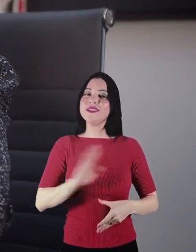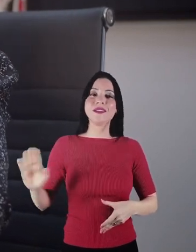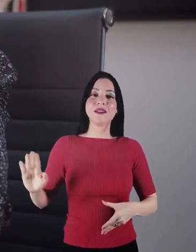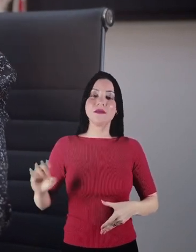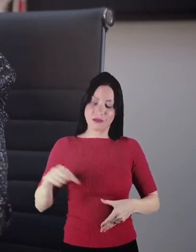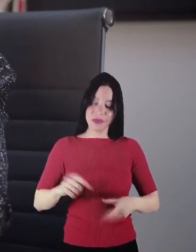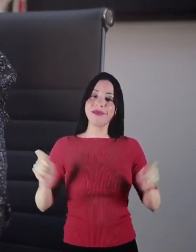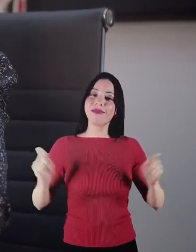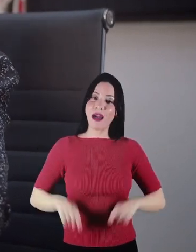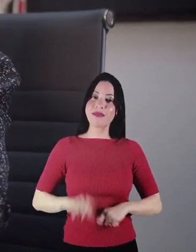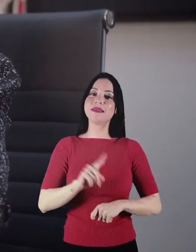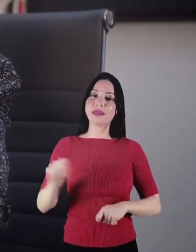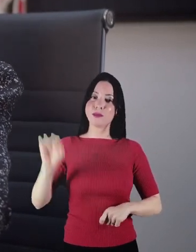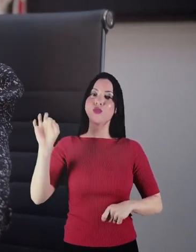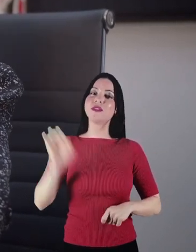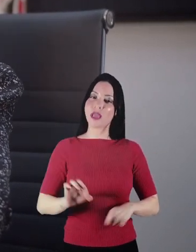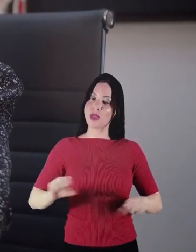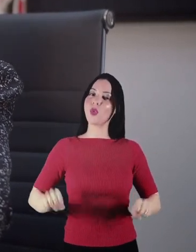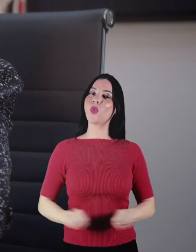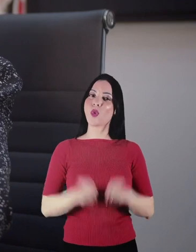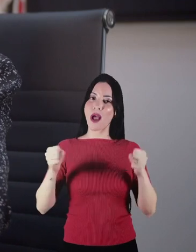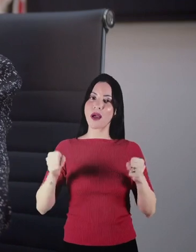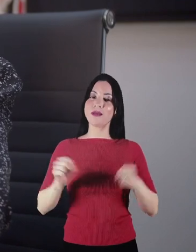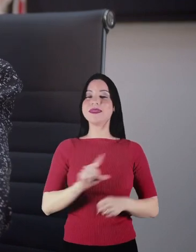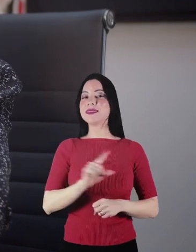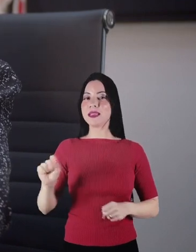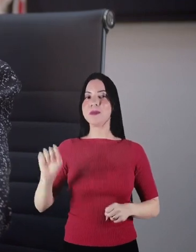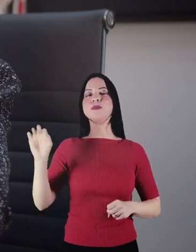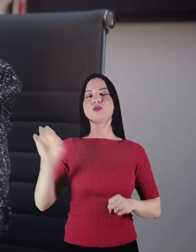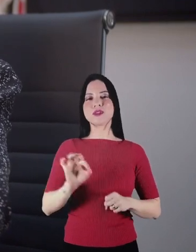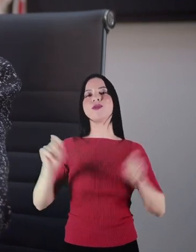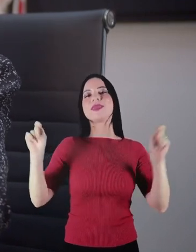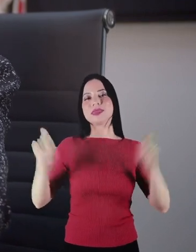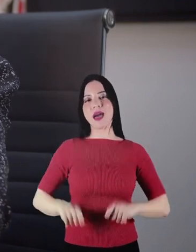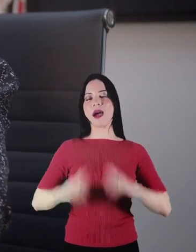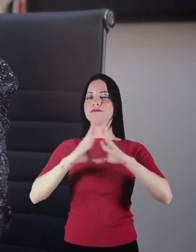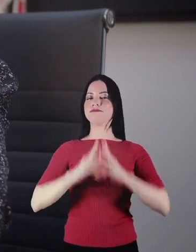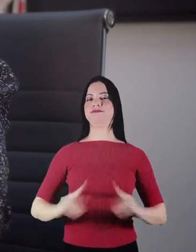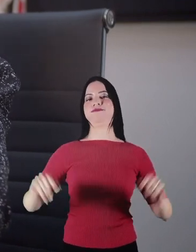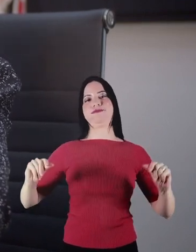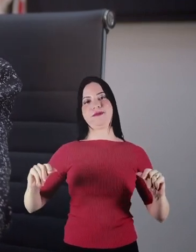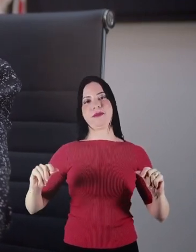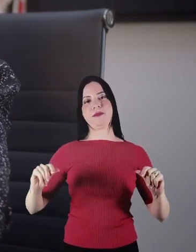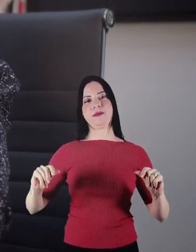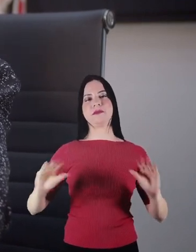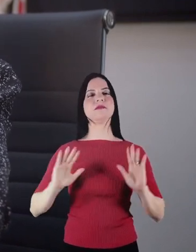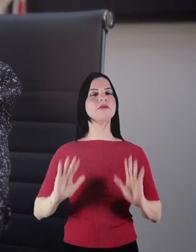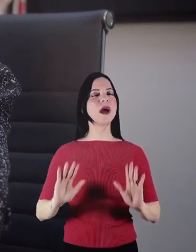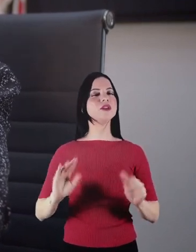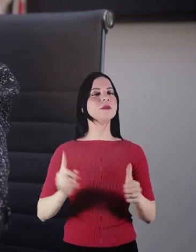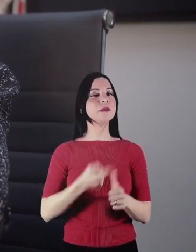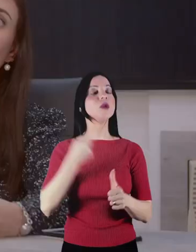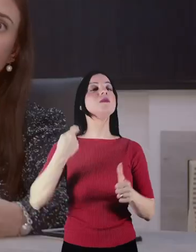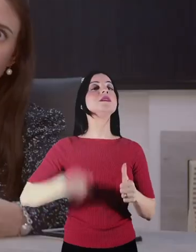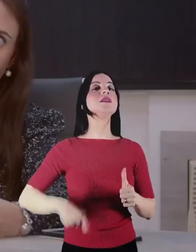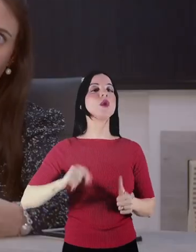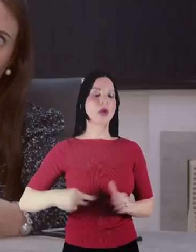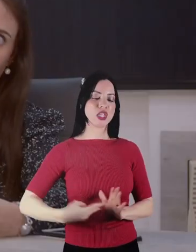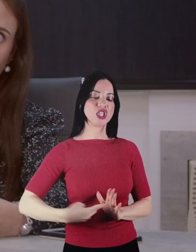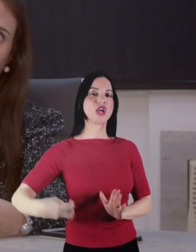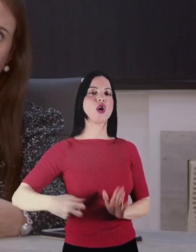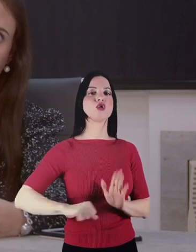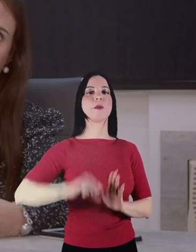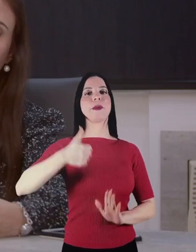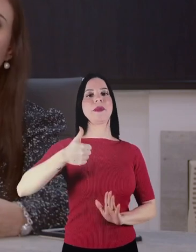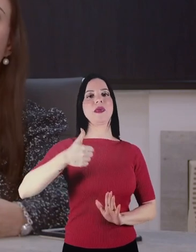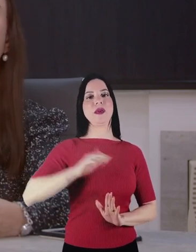e 100% erradicável. Desde que? Desde que a gente faça diagnóstico precoce. O exame